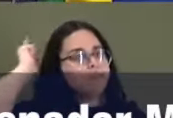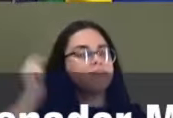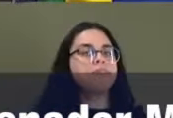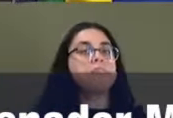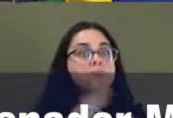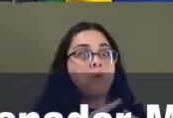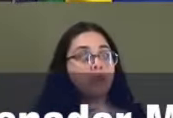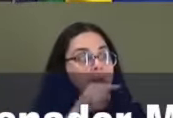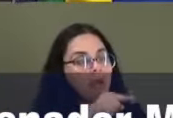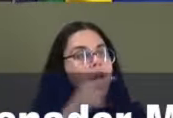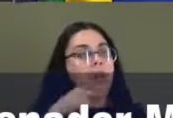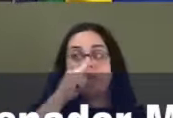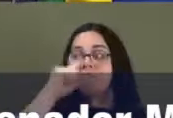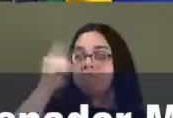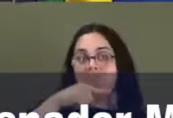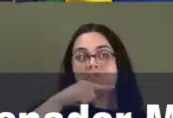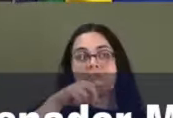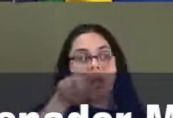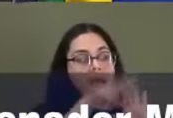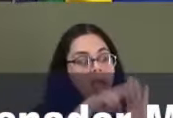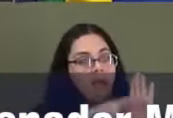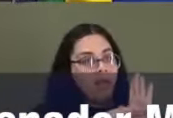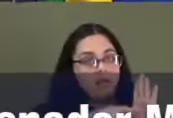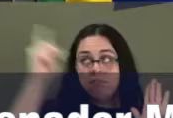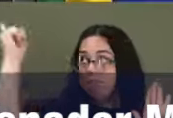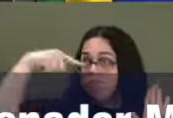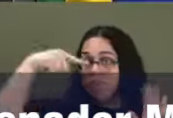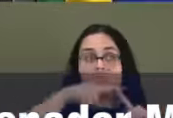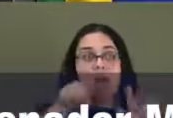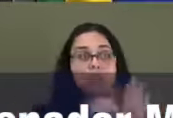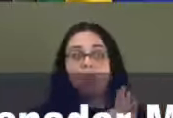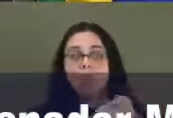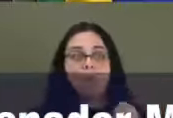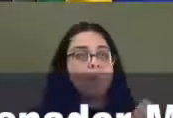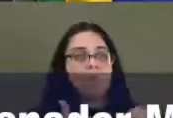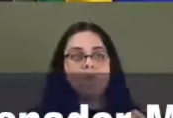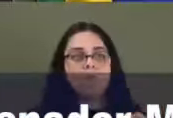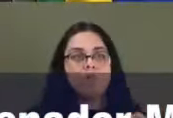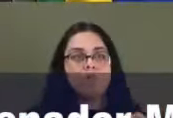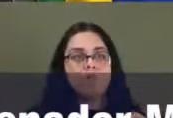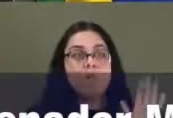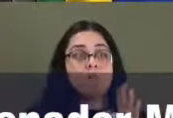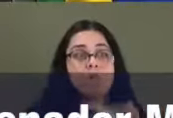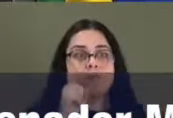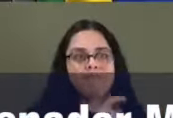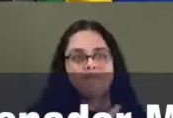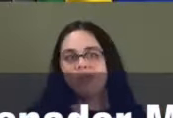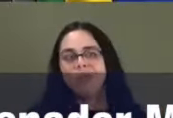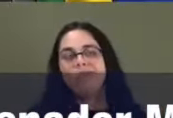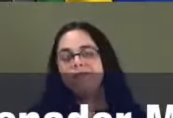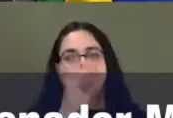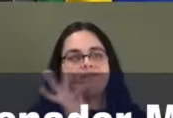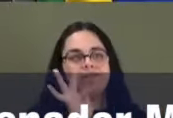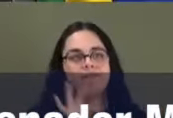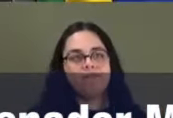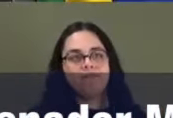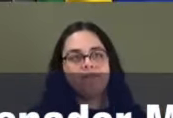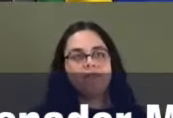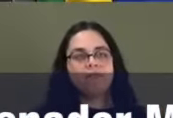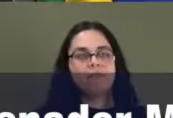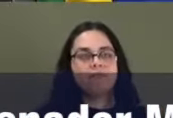estavam obedecendo ordens que não existem, embasadas em leis que não existem. E